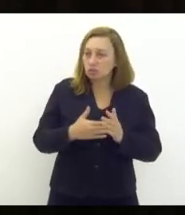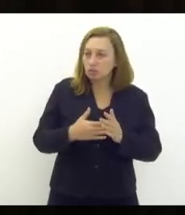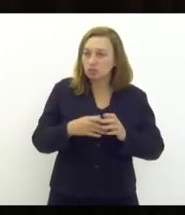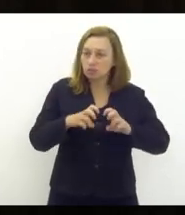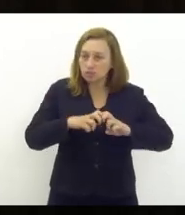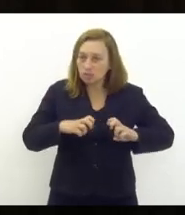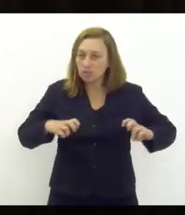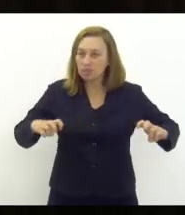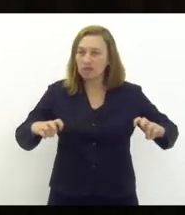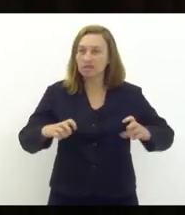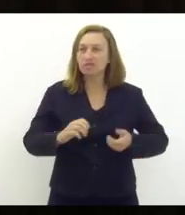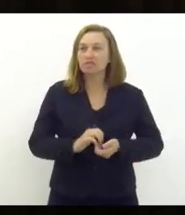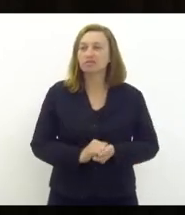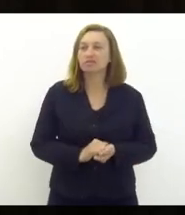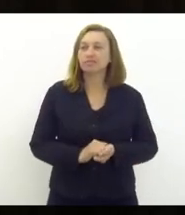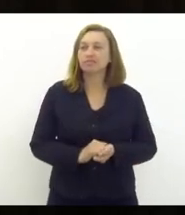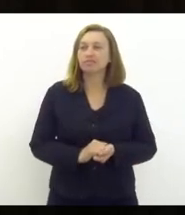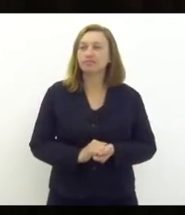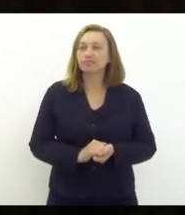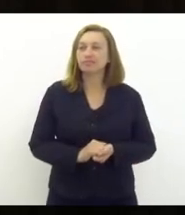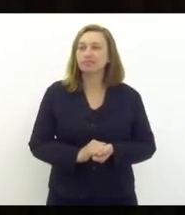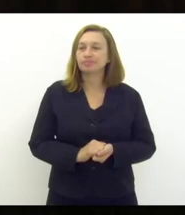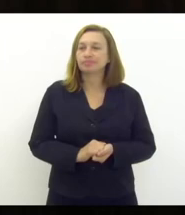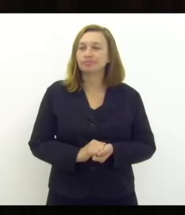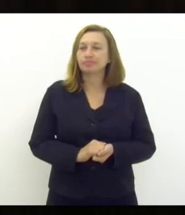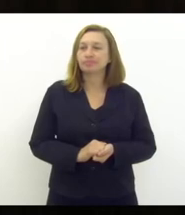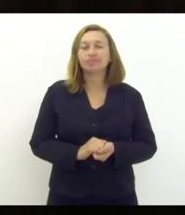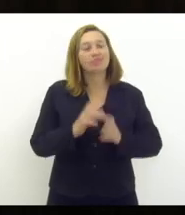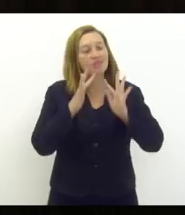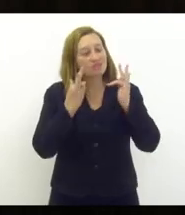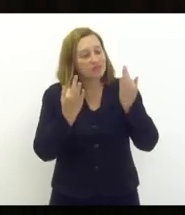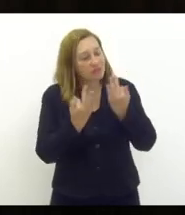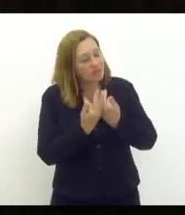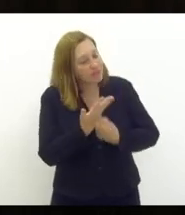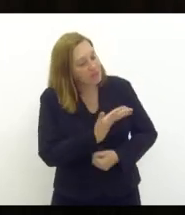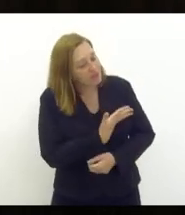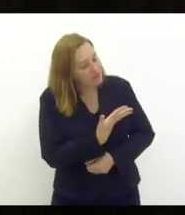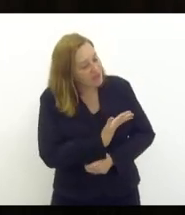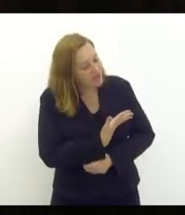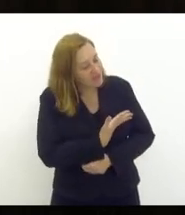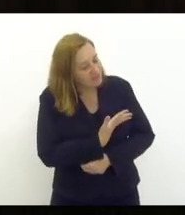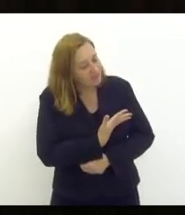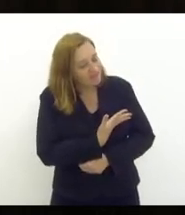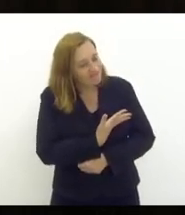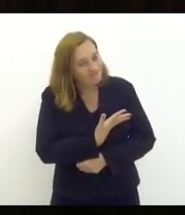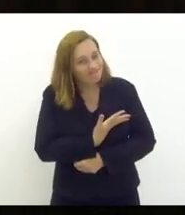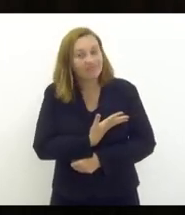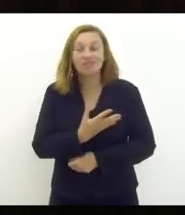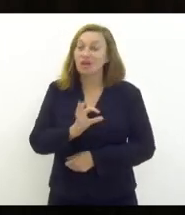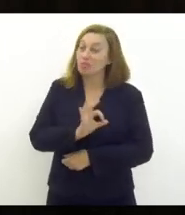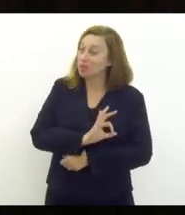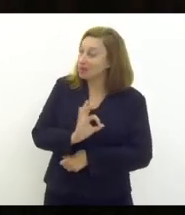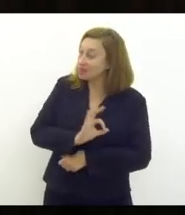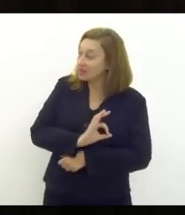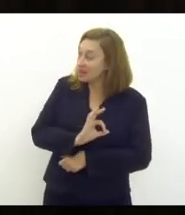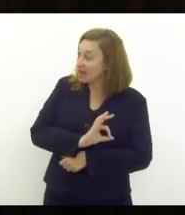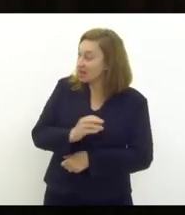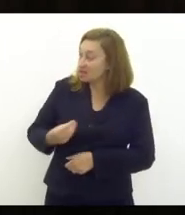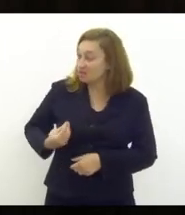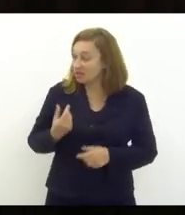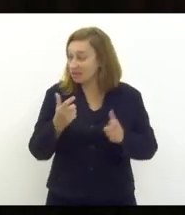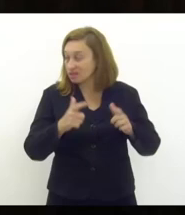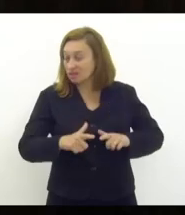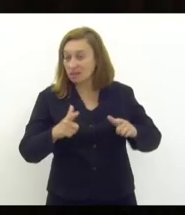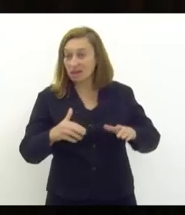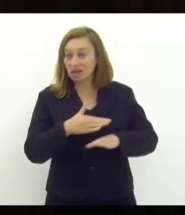mesa eh familiares da minha querida colega demais policiais aqui presentes senhoras e